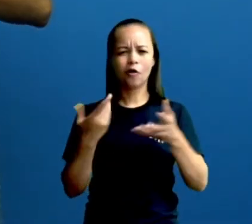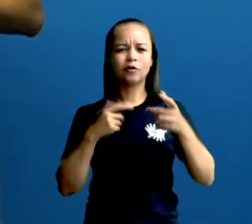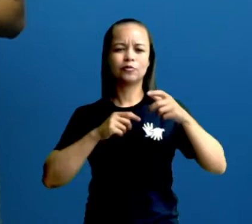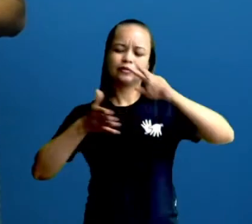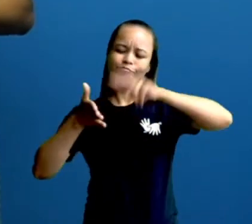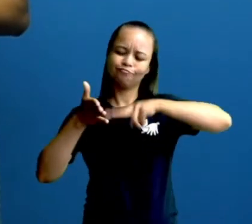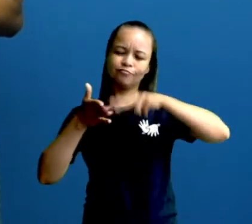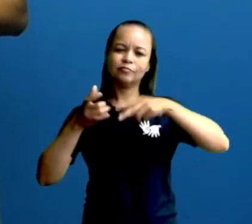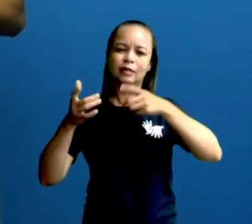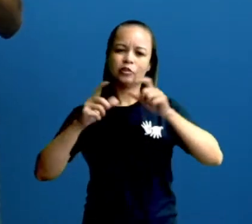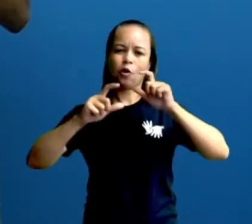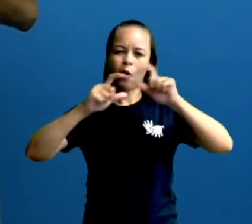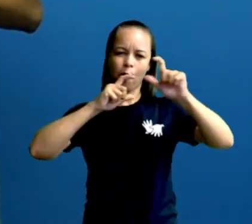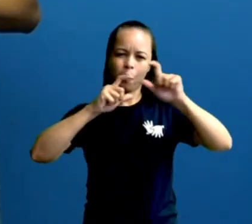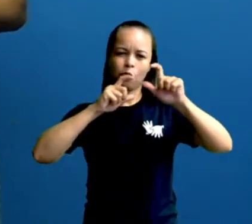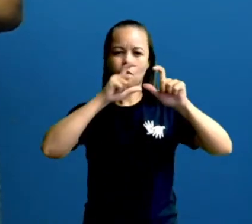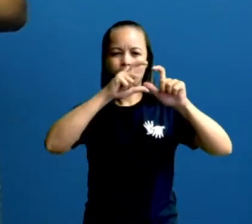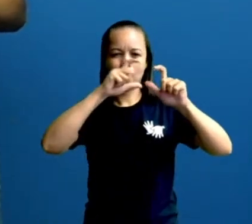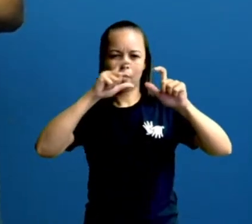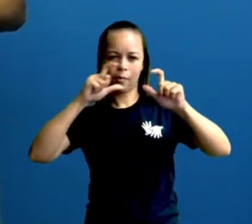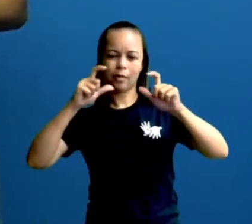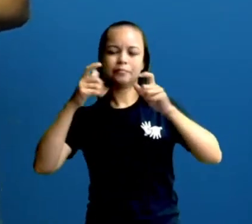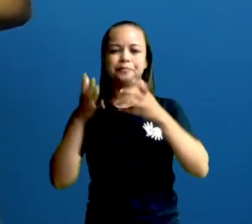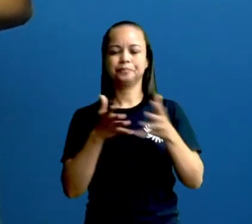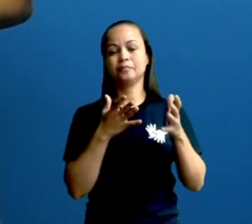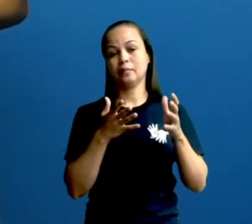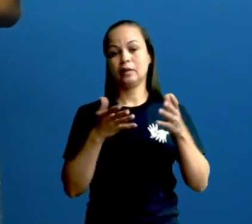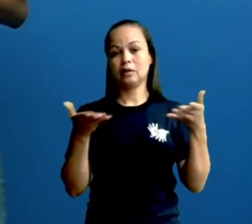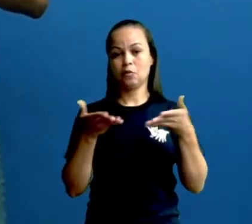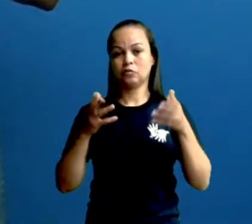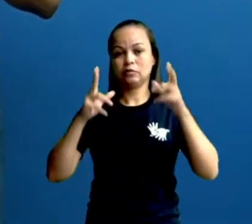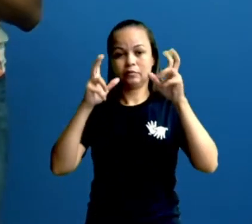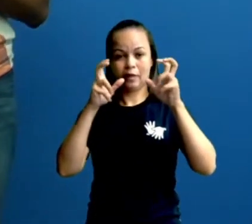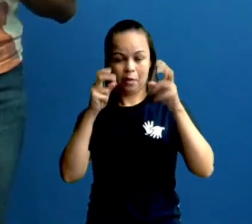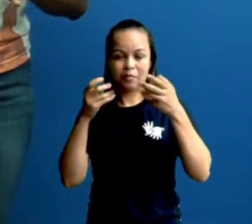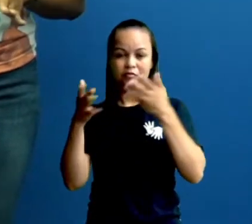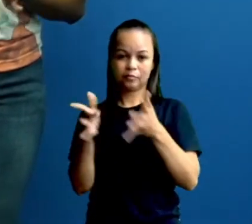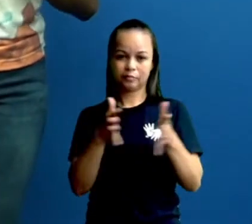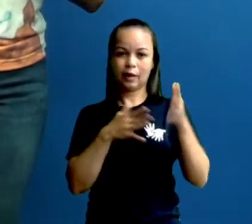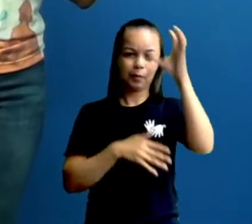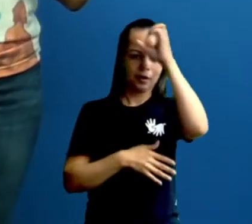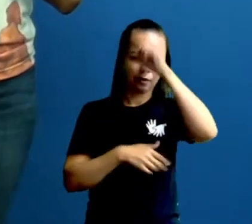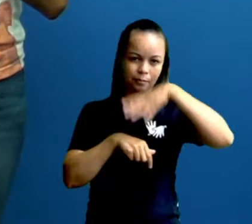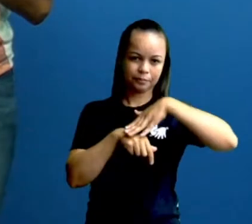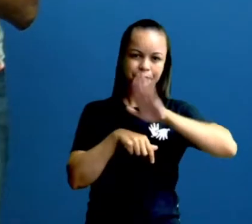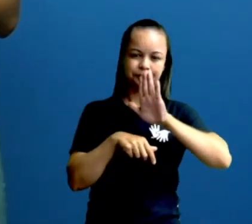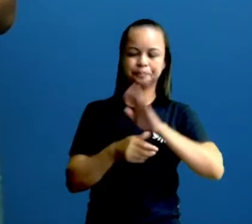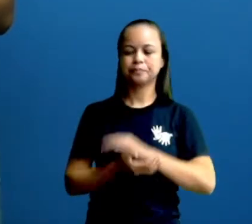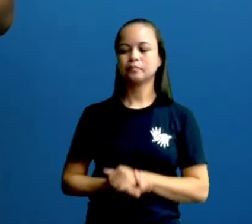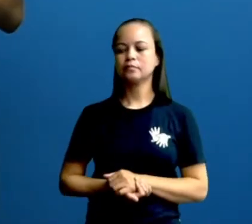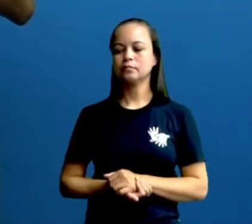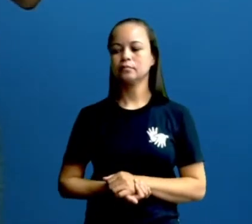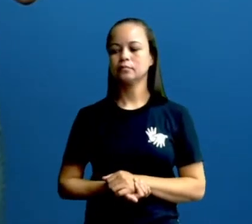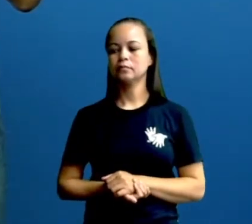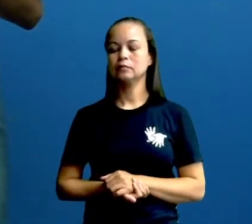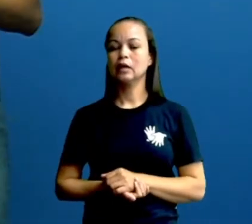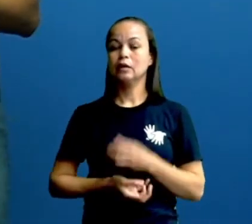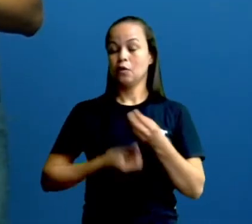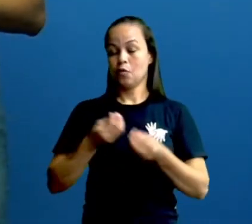eu acredito que você aí em casa também. Mas vamos saber um pouquinho sobre o tema? Bom, como eu falei para